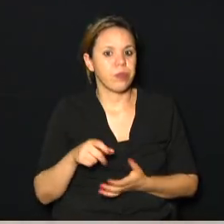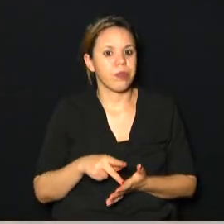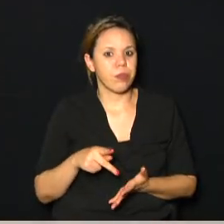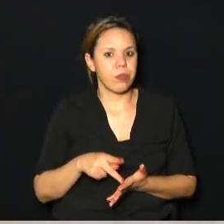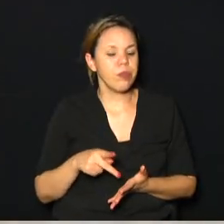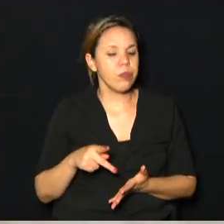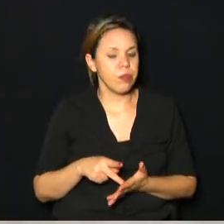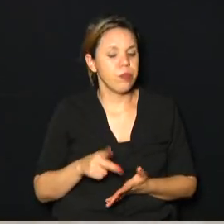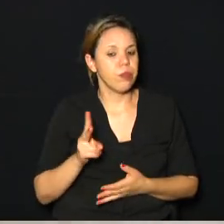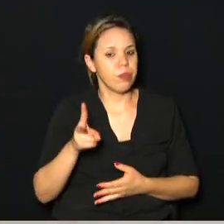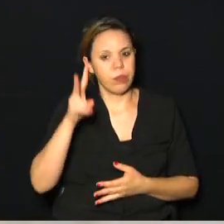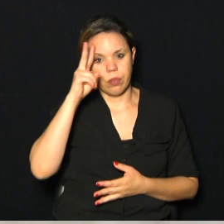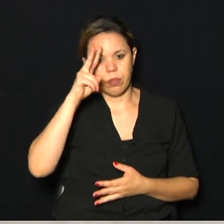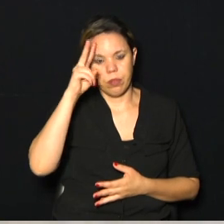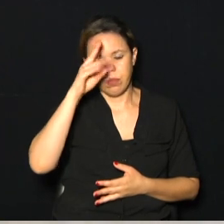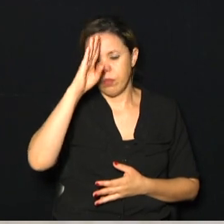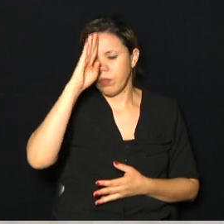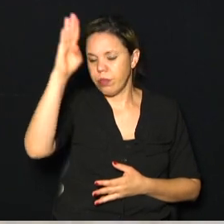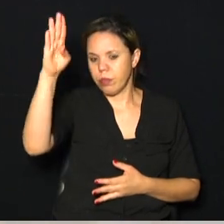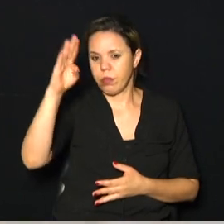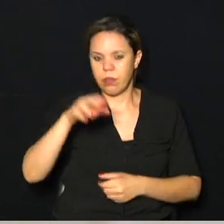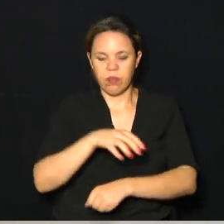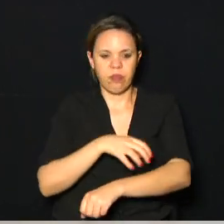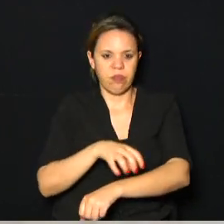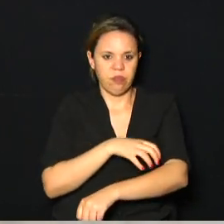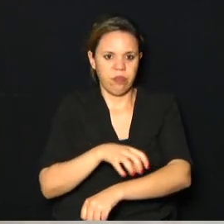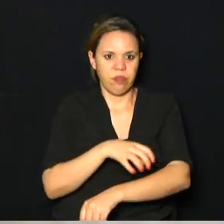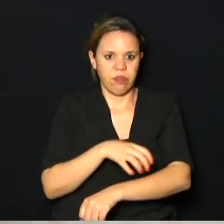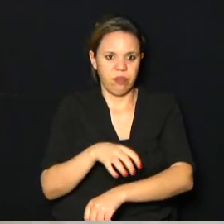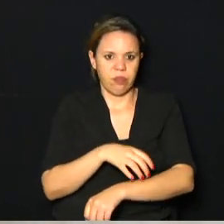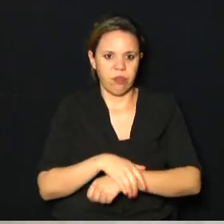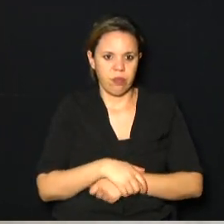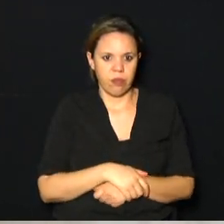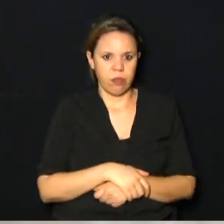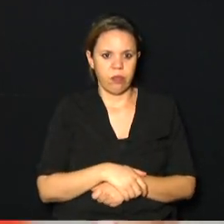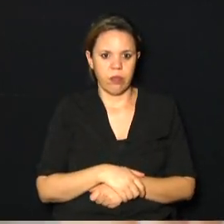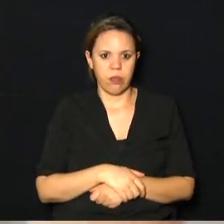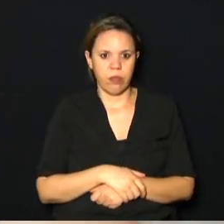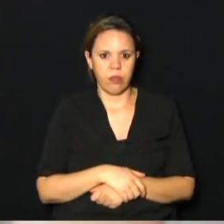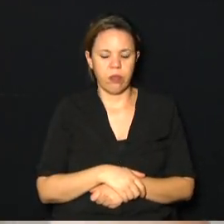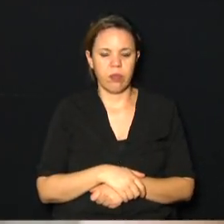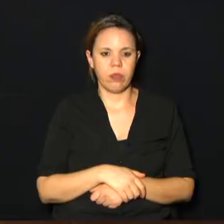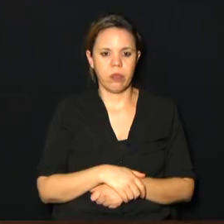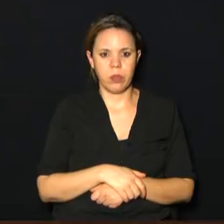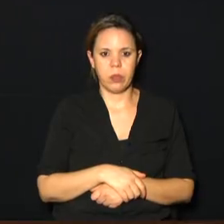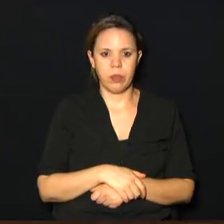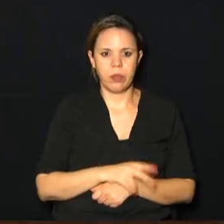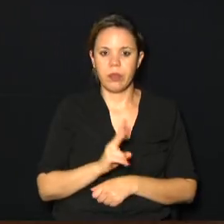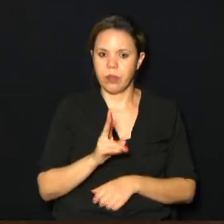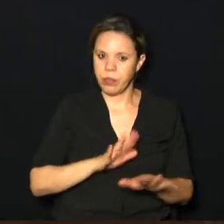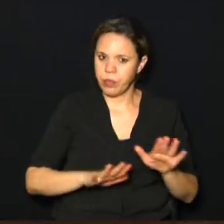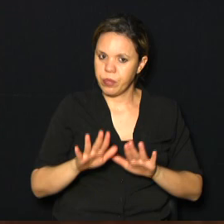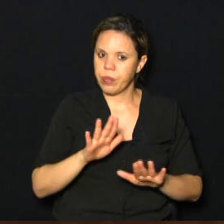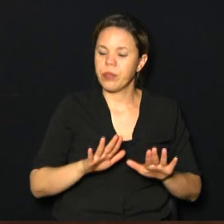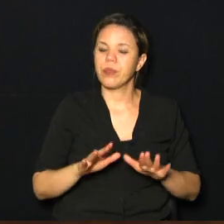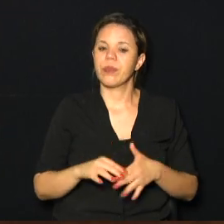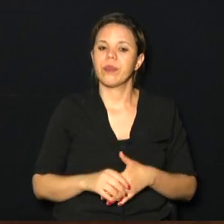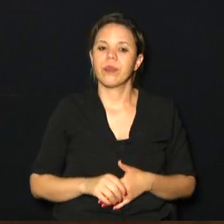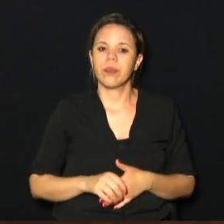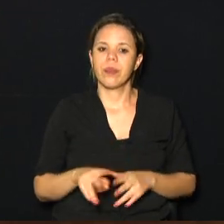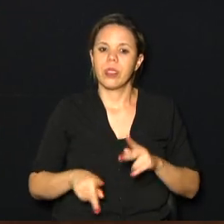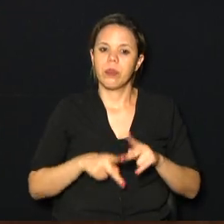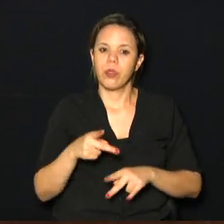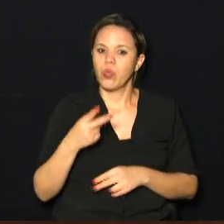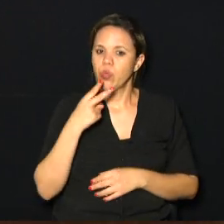sim. Então, sempre lembrar, principalmente os que têm alergia às ites, que você disse aí, né, os atópicos, a gente tem que ter muito cuidado com